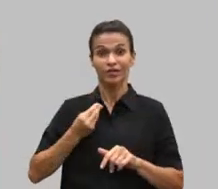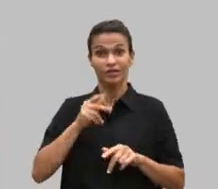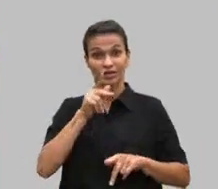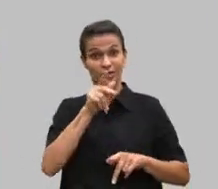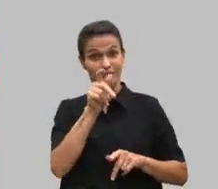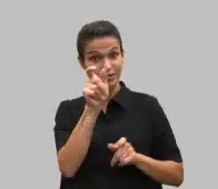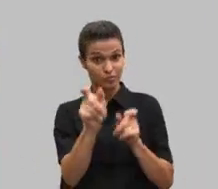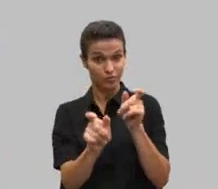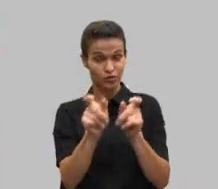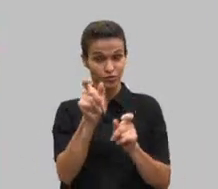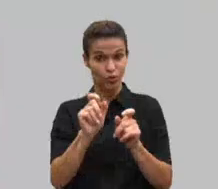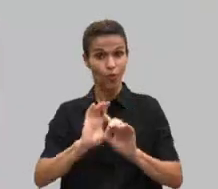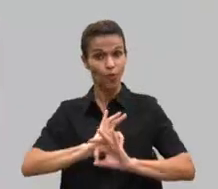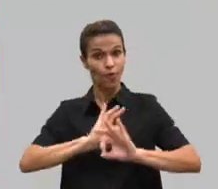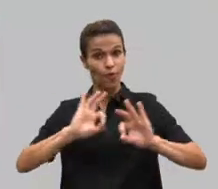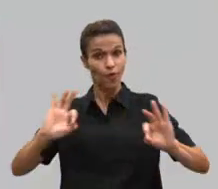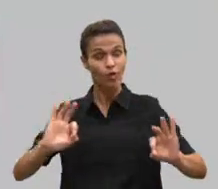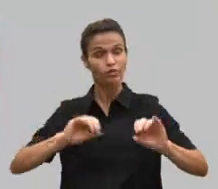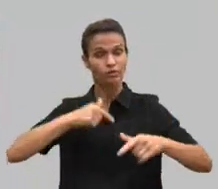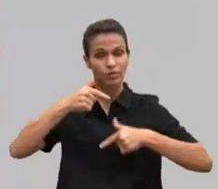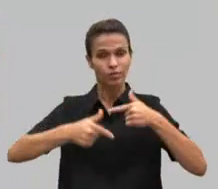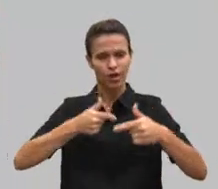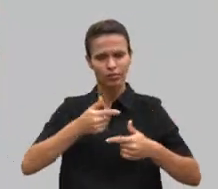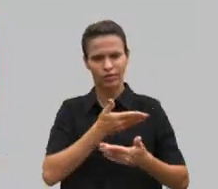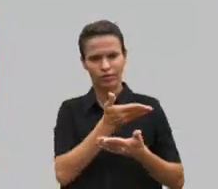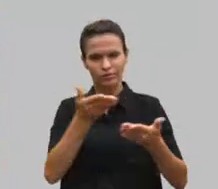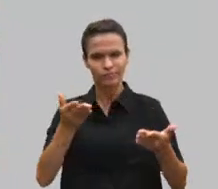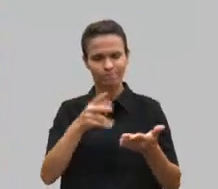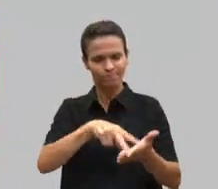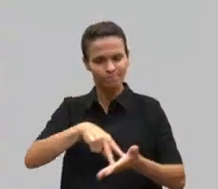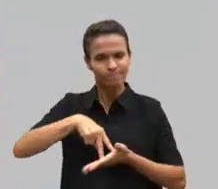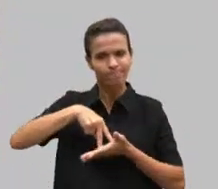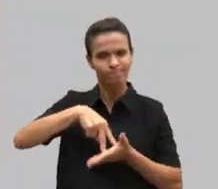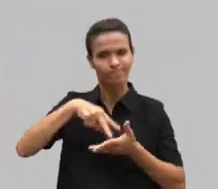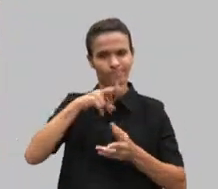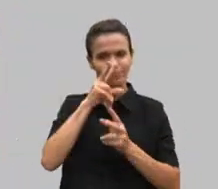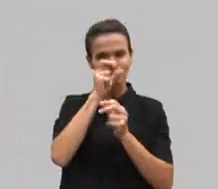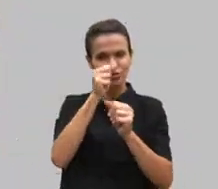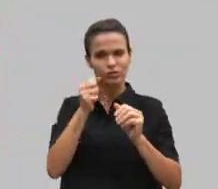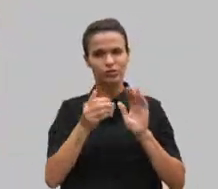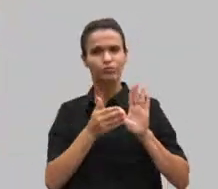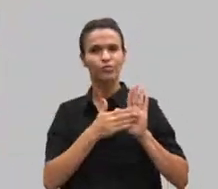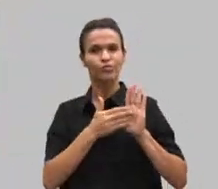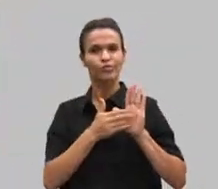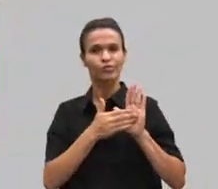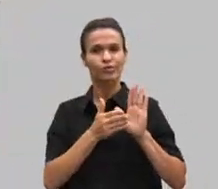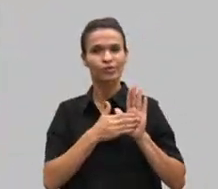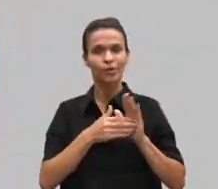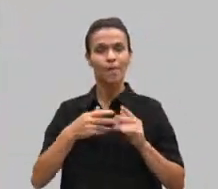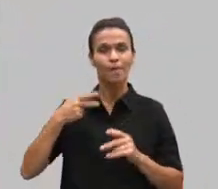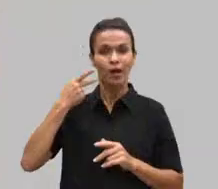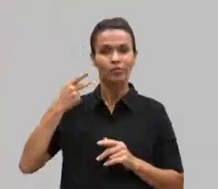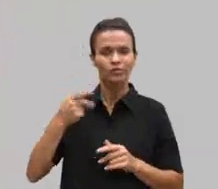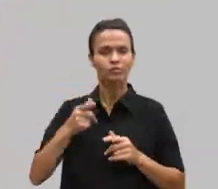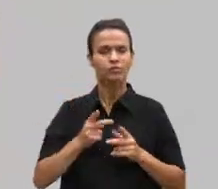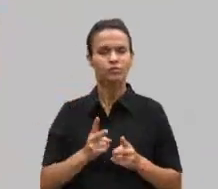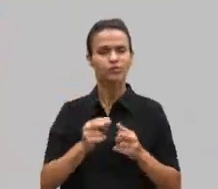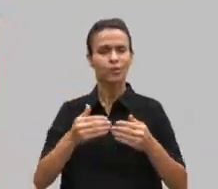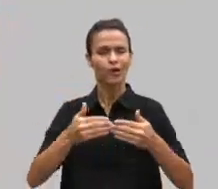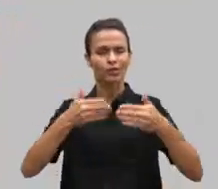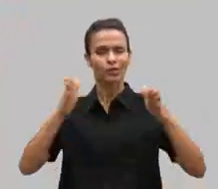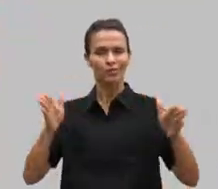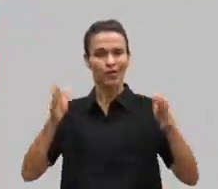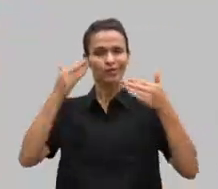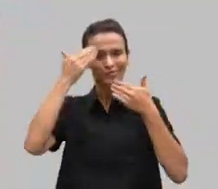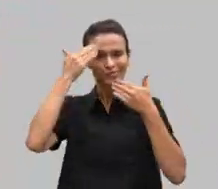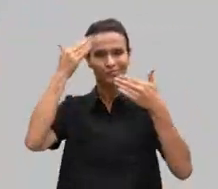trabalho para todos vocês sigam firmes e fortes nesse propósito O parlamento Mineiro vai estar sempre de portas abertas Muito obrigado